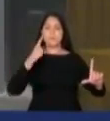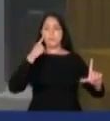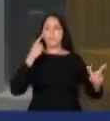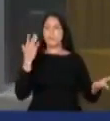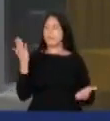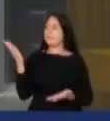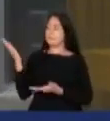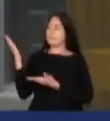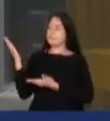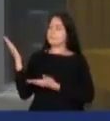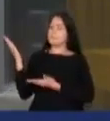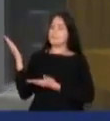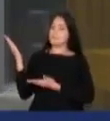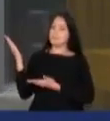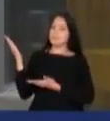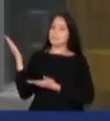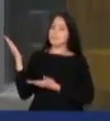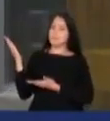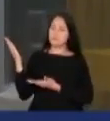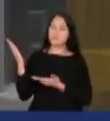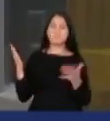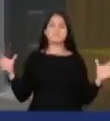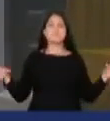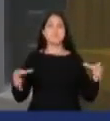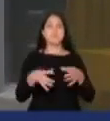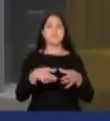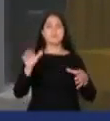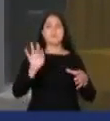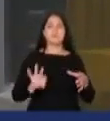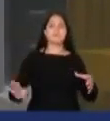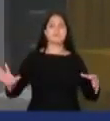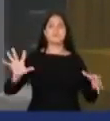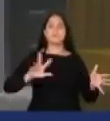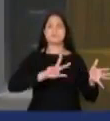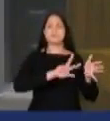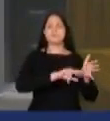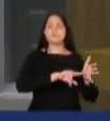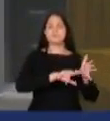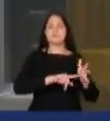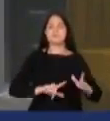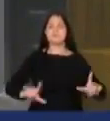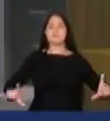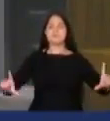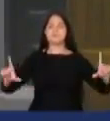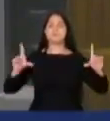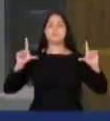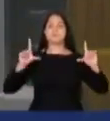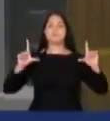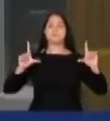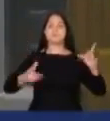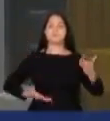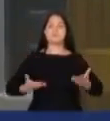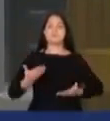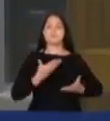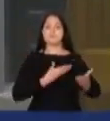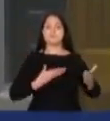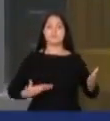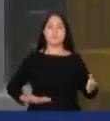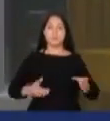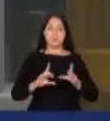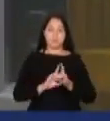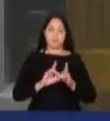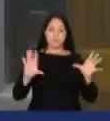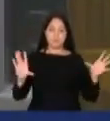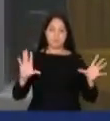esse cartaz das frentes, federações e sindicatos que defendem o serviço público e a democracia brasileira.